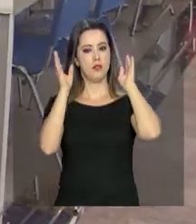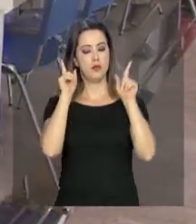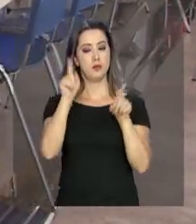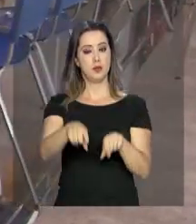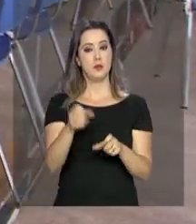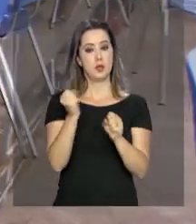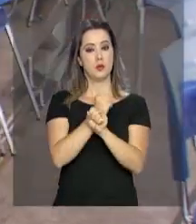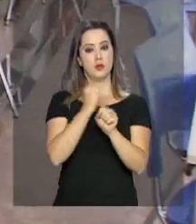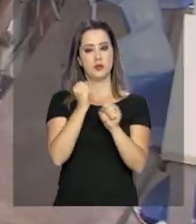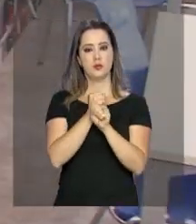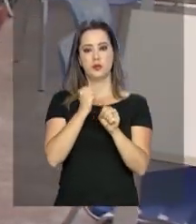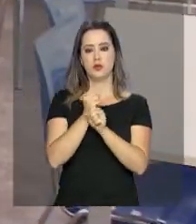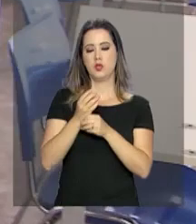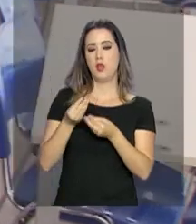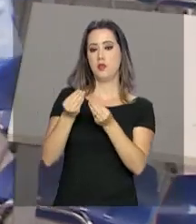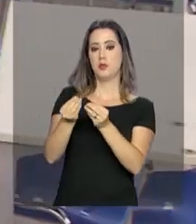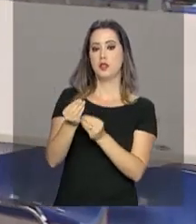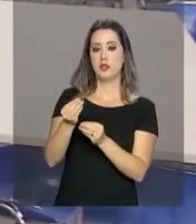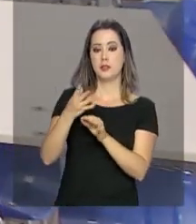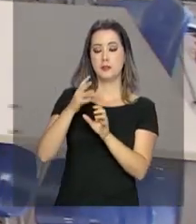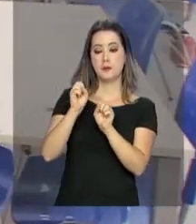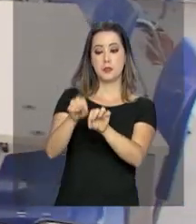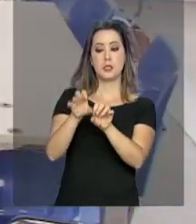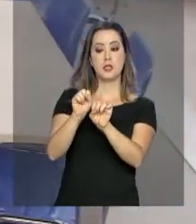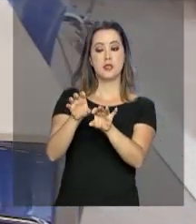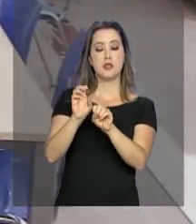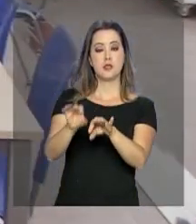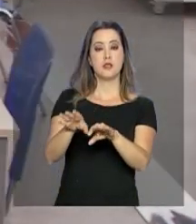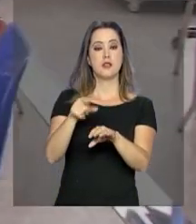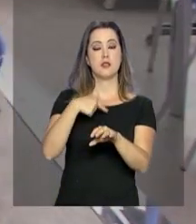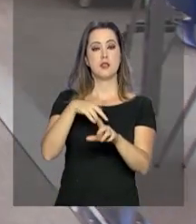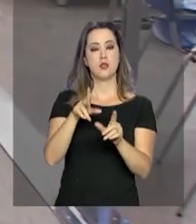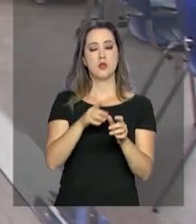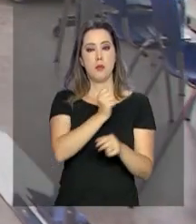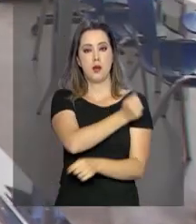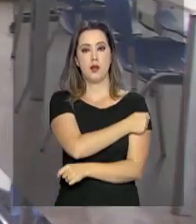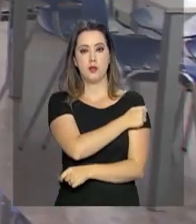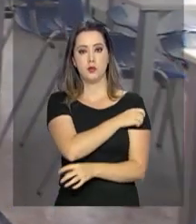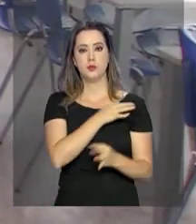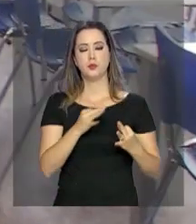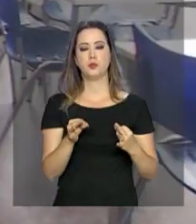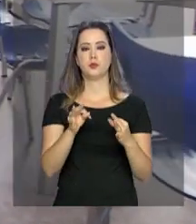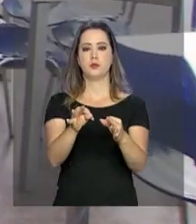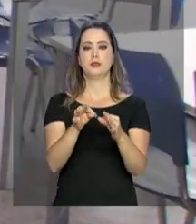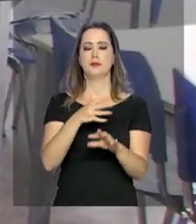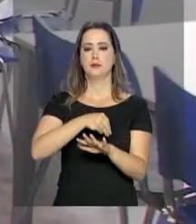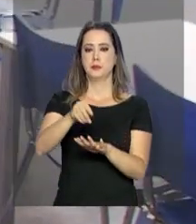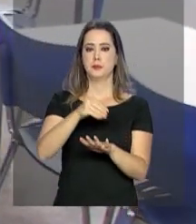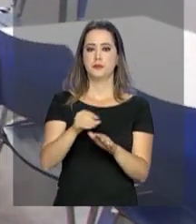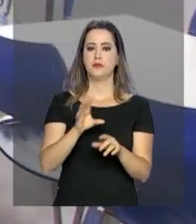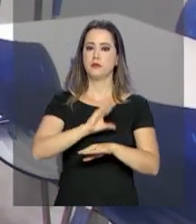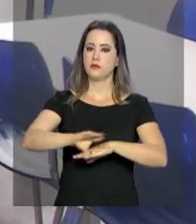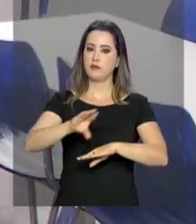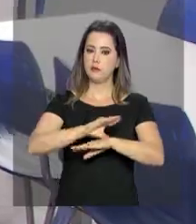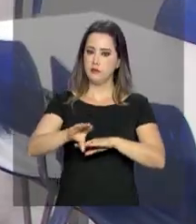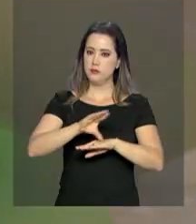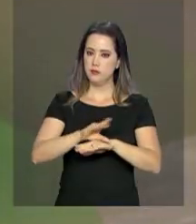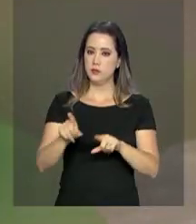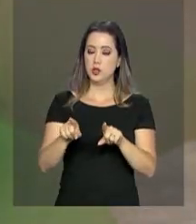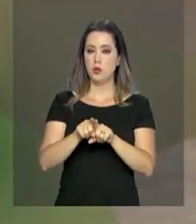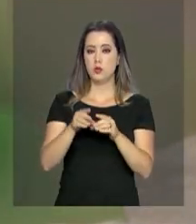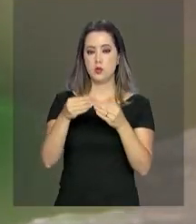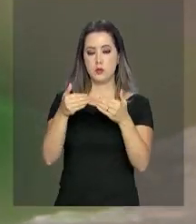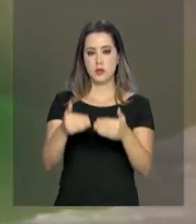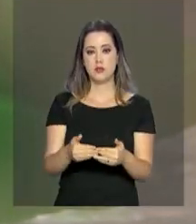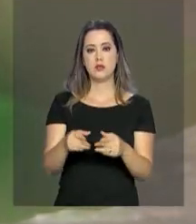foi construído para levar conhecimento aos alunos de tecnologia da informação por meio de cursos presenciais ea distância